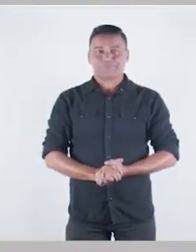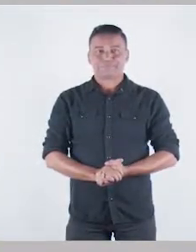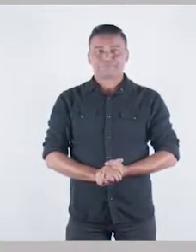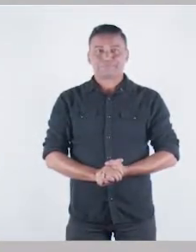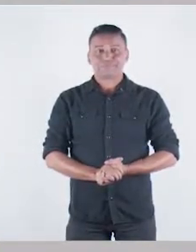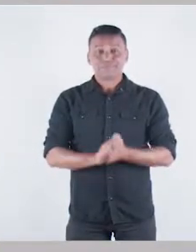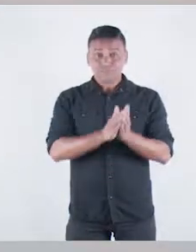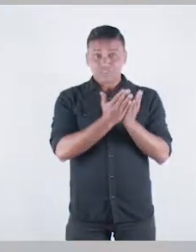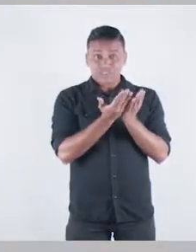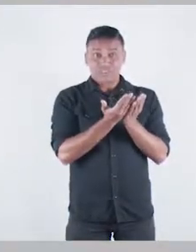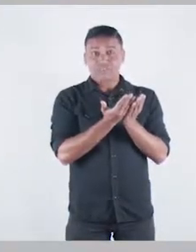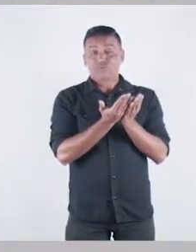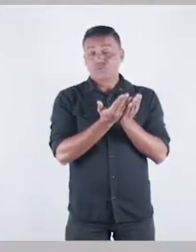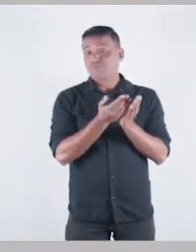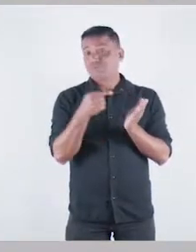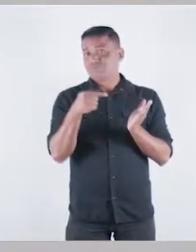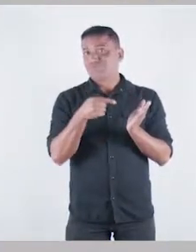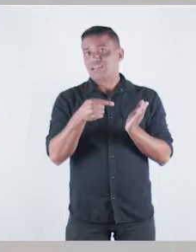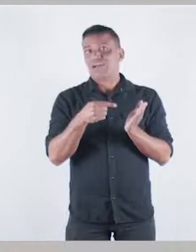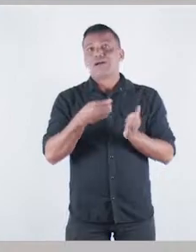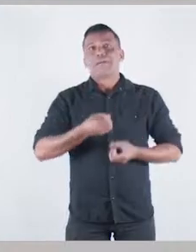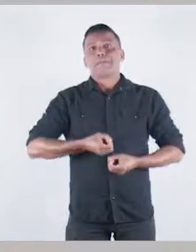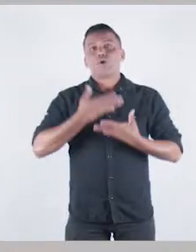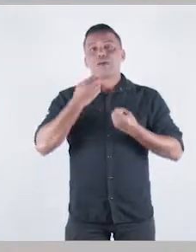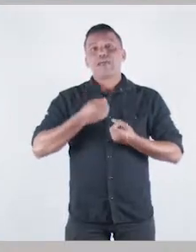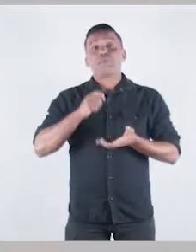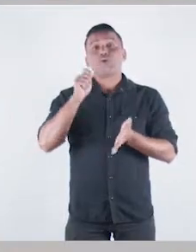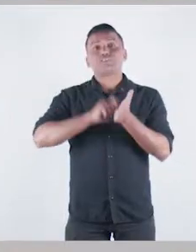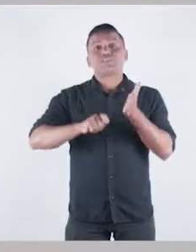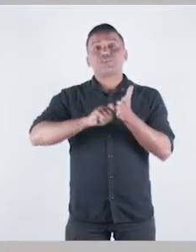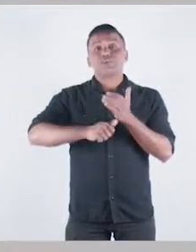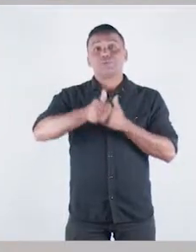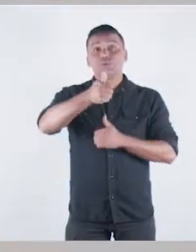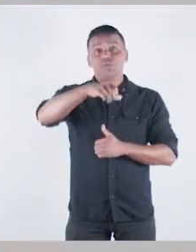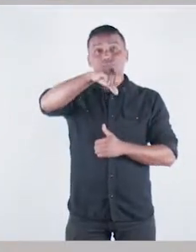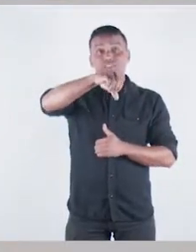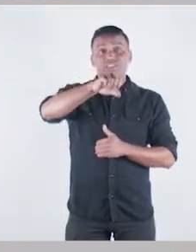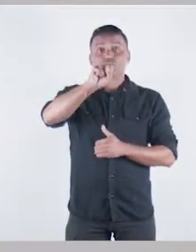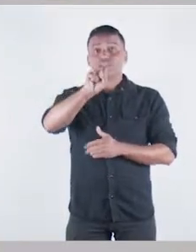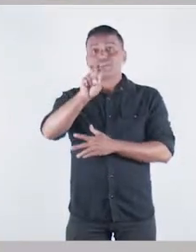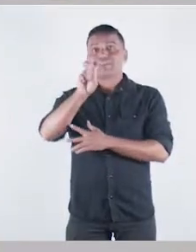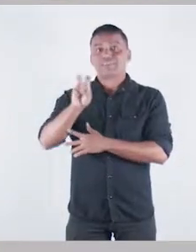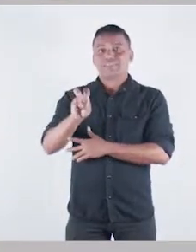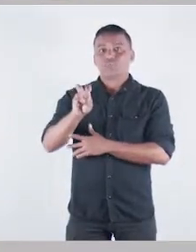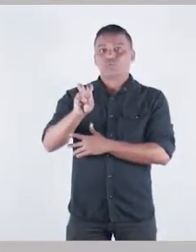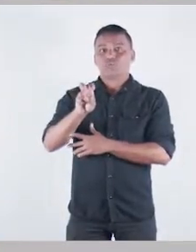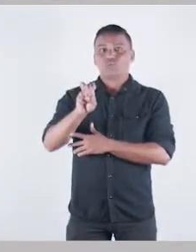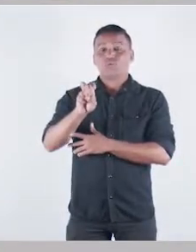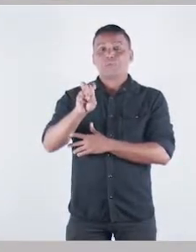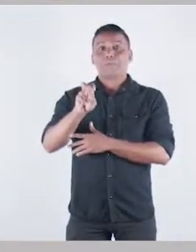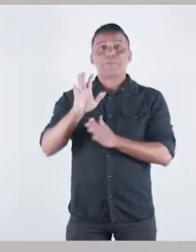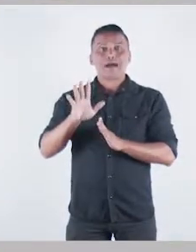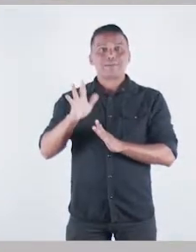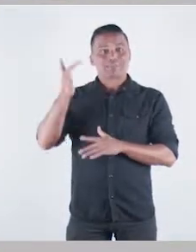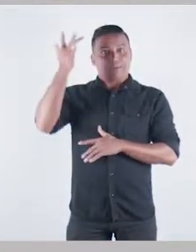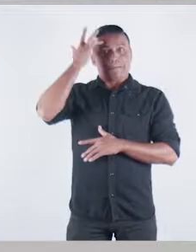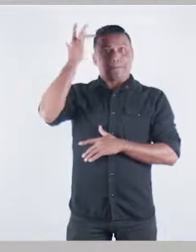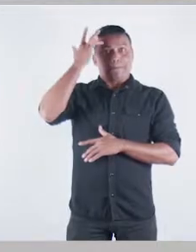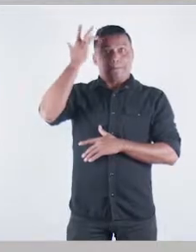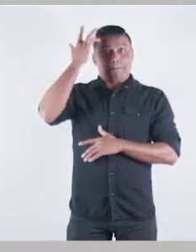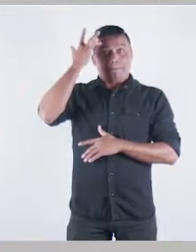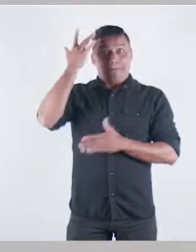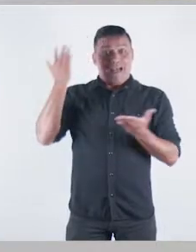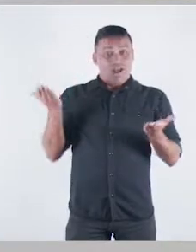nesse livro, Guarda para Mim, tem um poema que foi escrito em 1985, mas eu achei que ele só estava maduro agora em